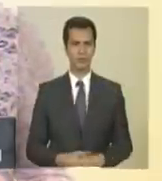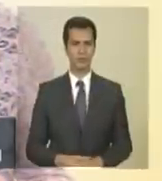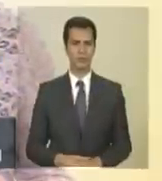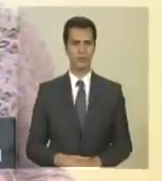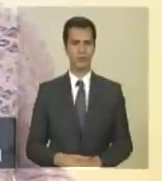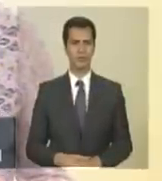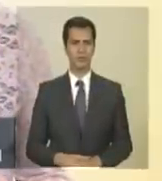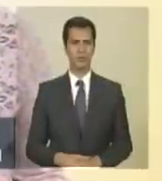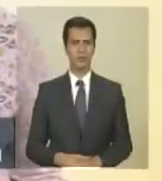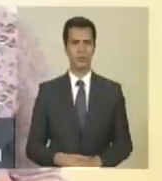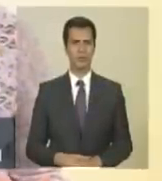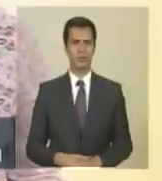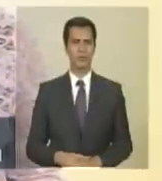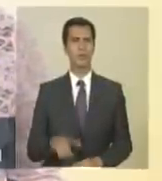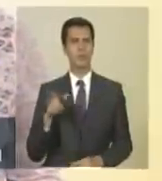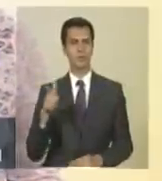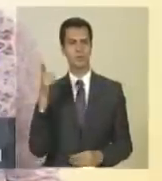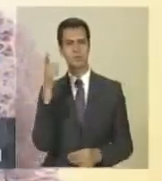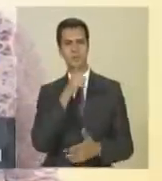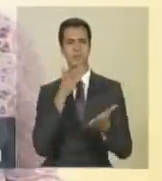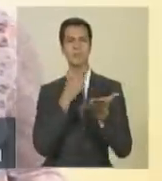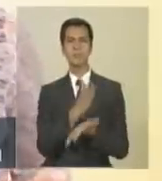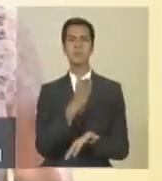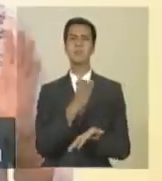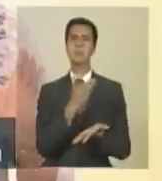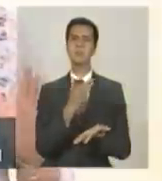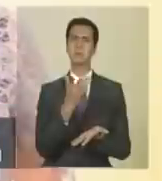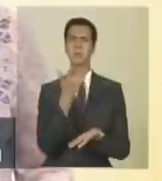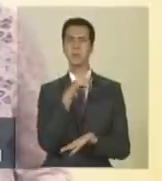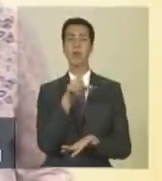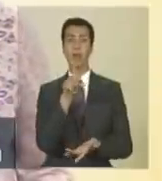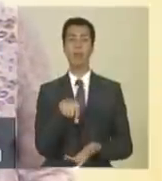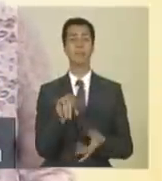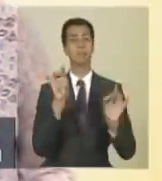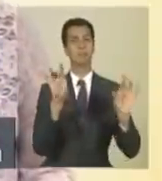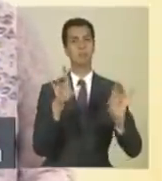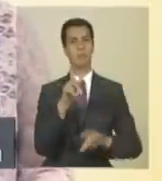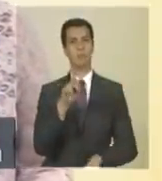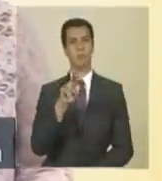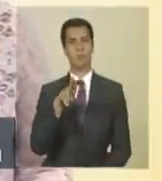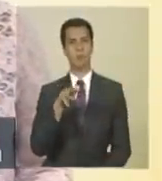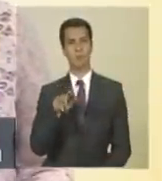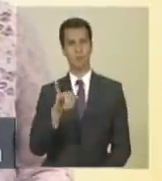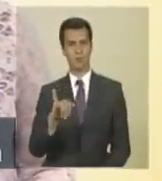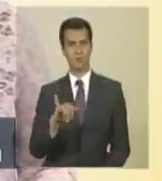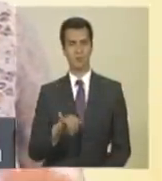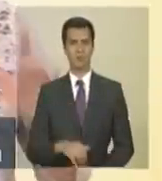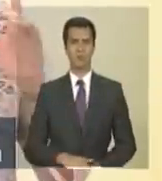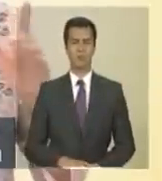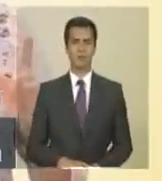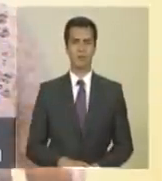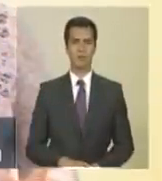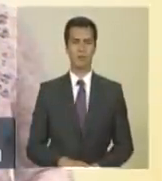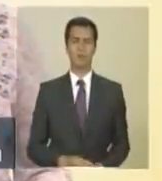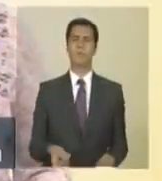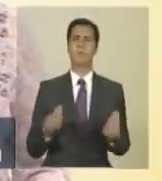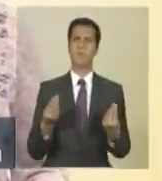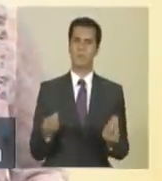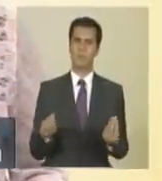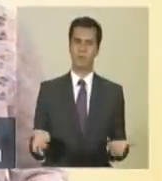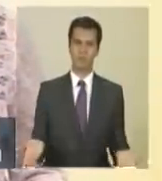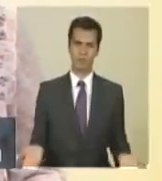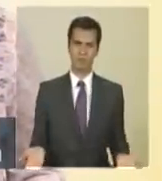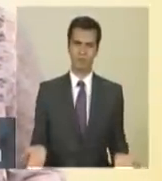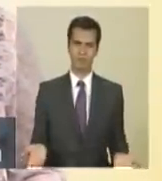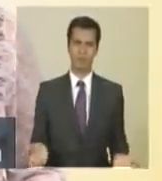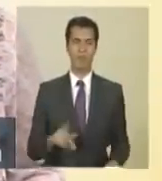ela conseguiu, que é o grande feito do ProUni. Como é que será que ele conseguiu esse, o